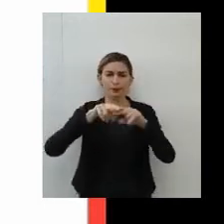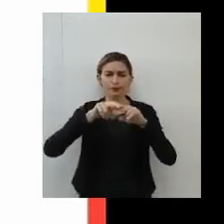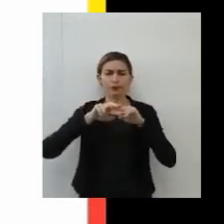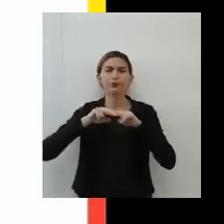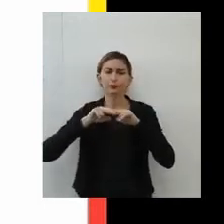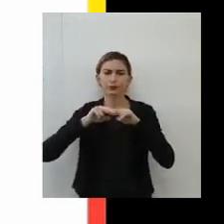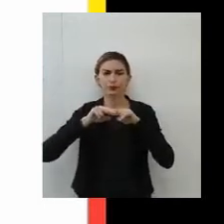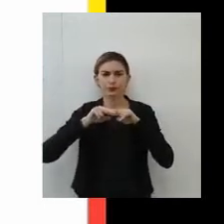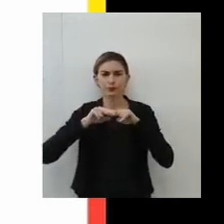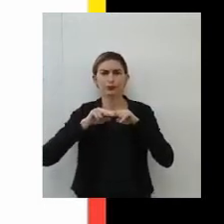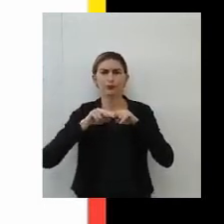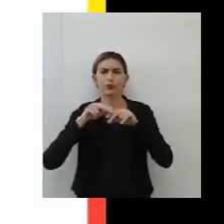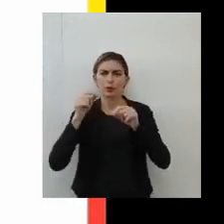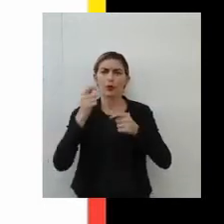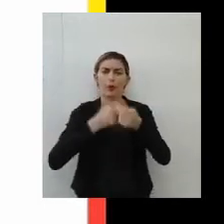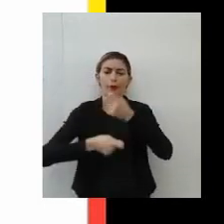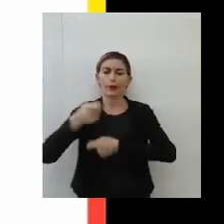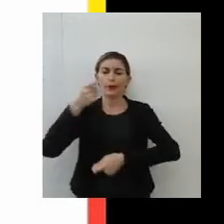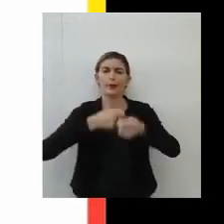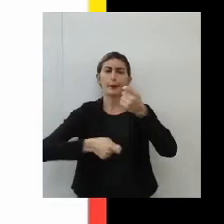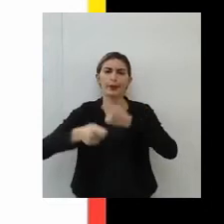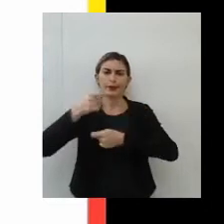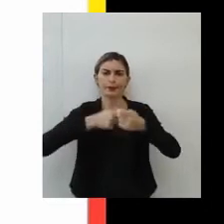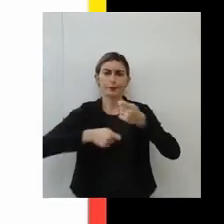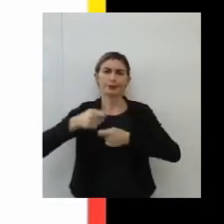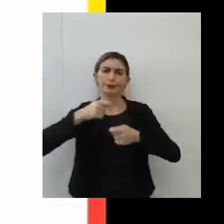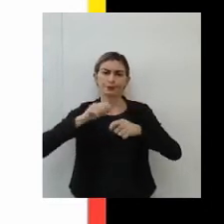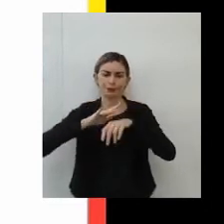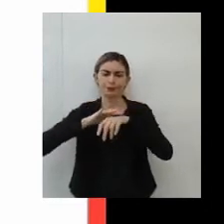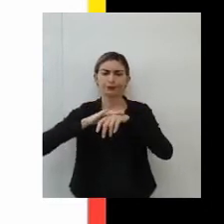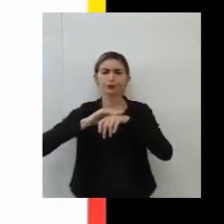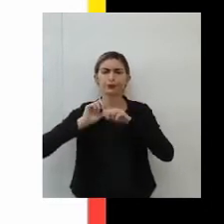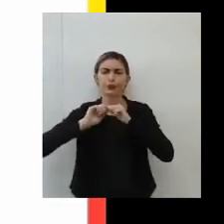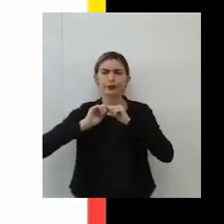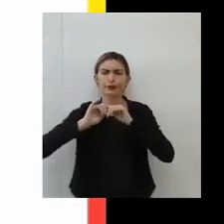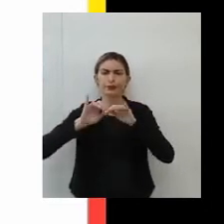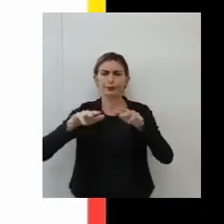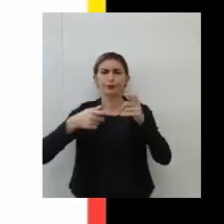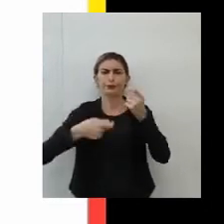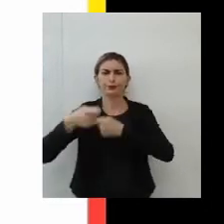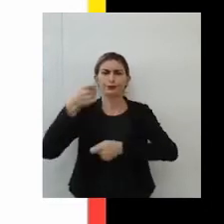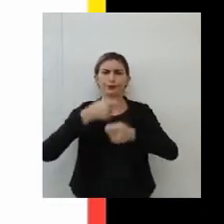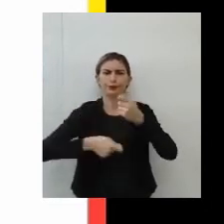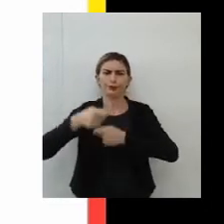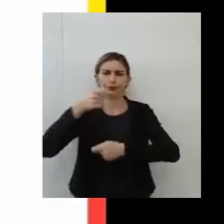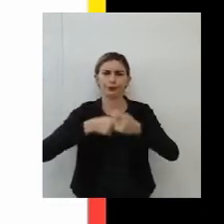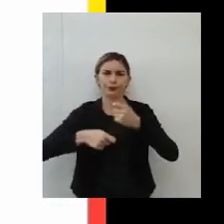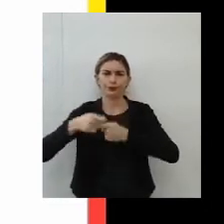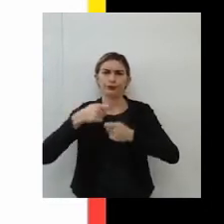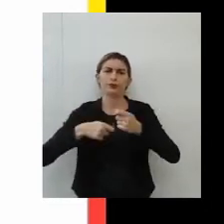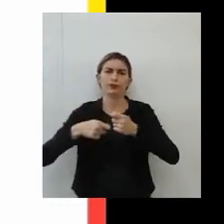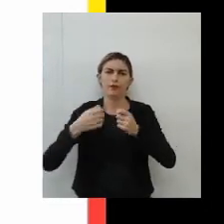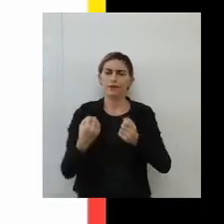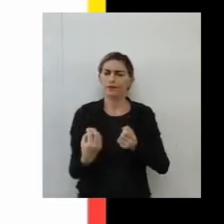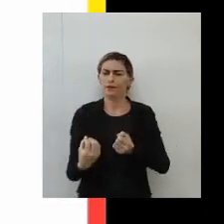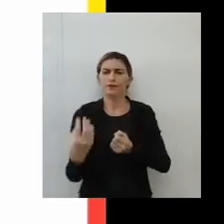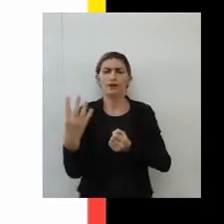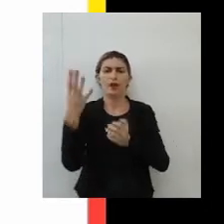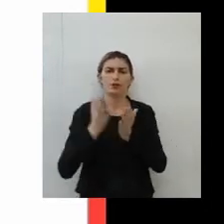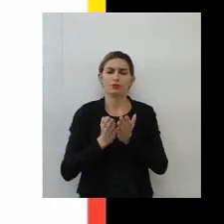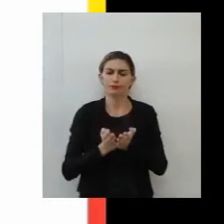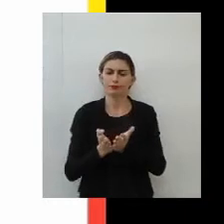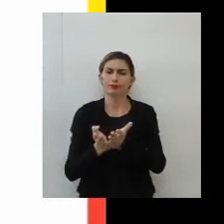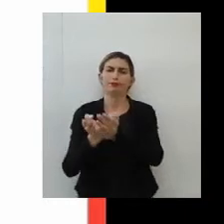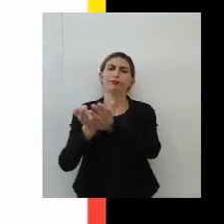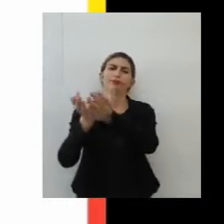conta da questão comercial. Essa doença teria sido propagada através das viagens de navios